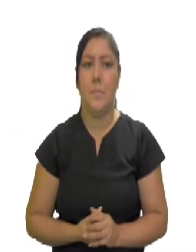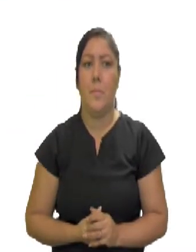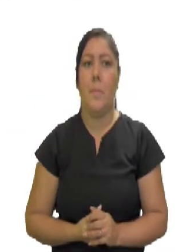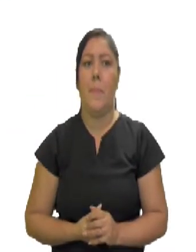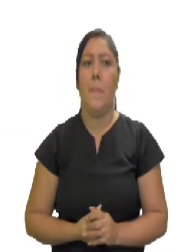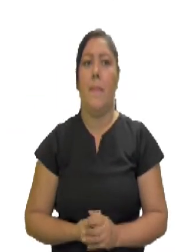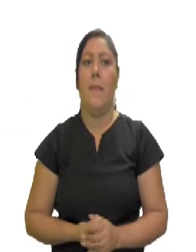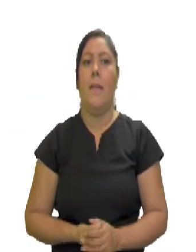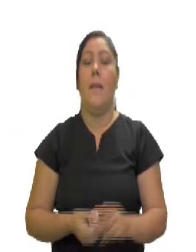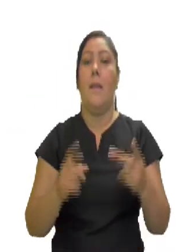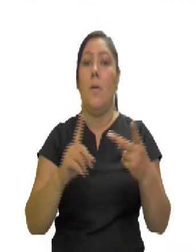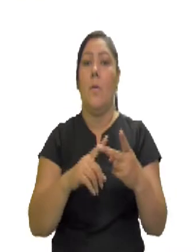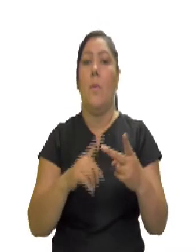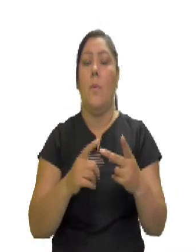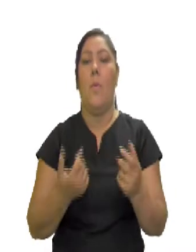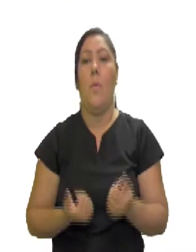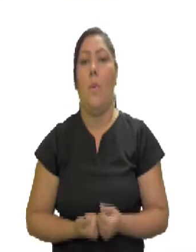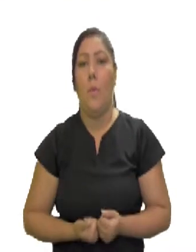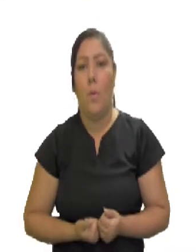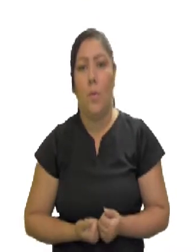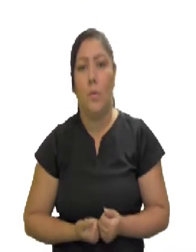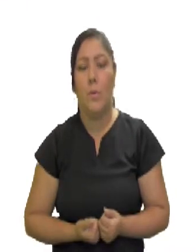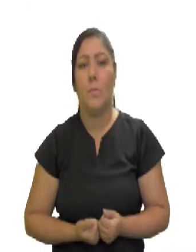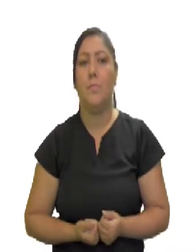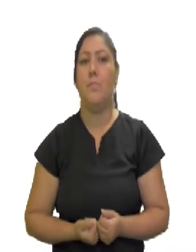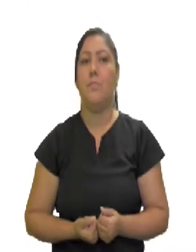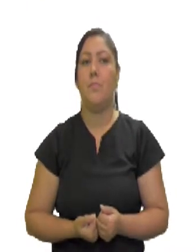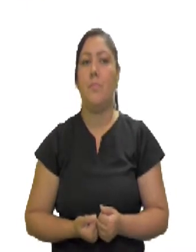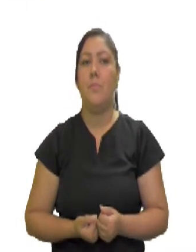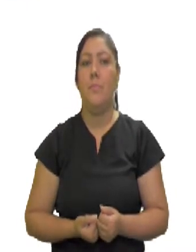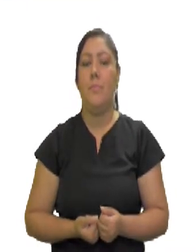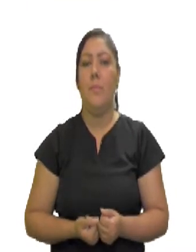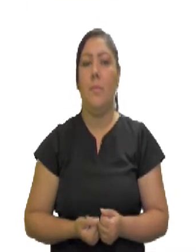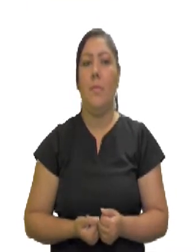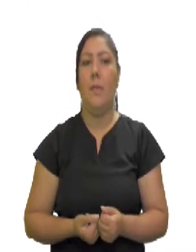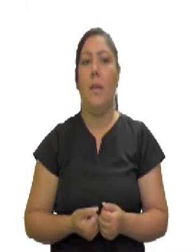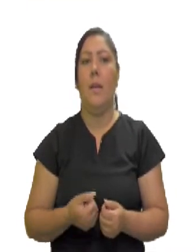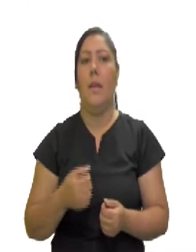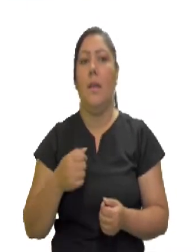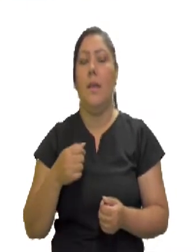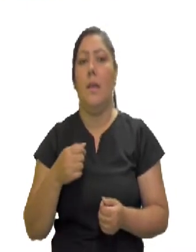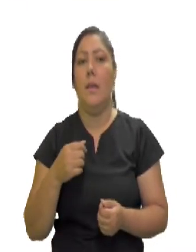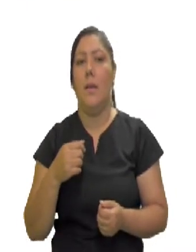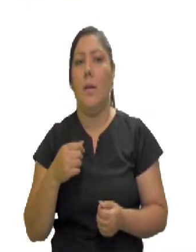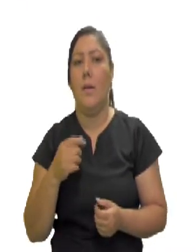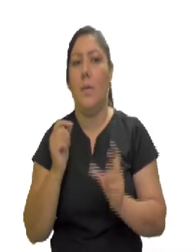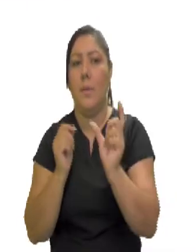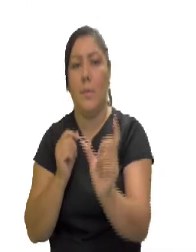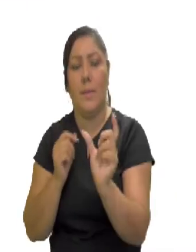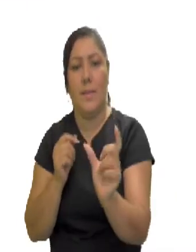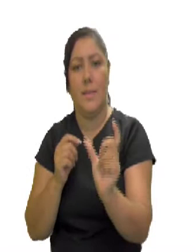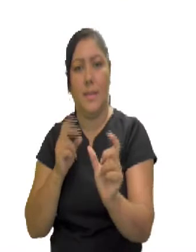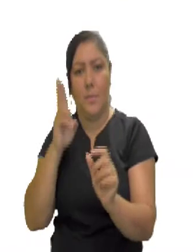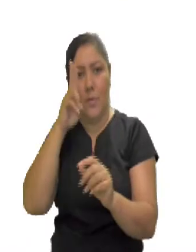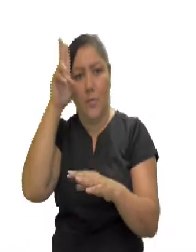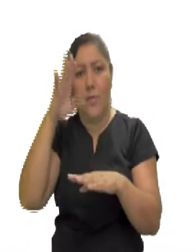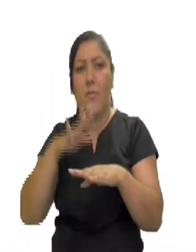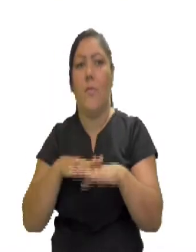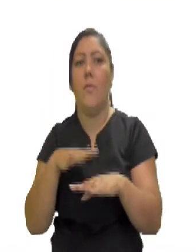conhecido como prosódico, indica a sílaba da maior força da palavra.